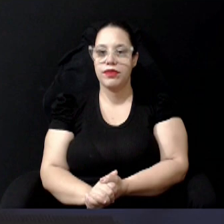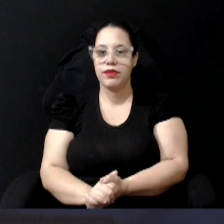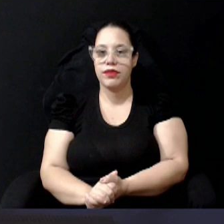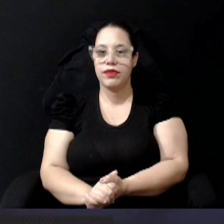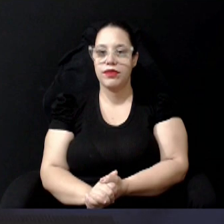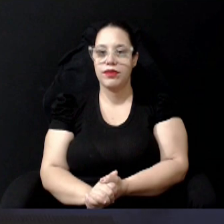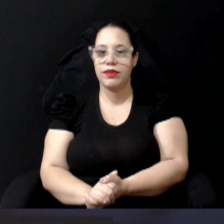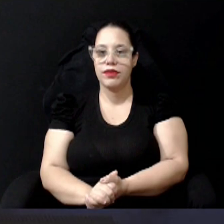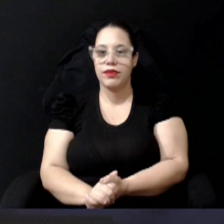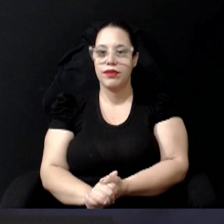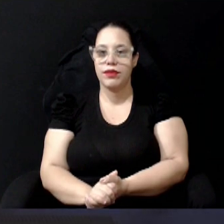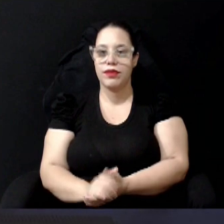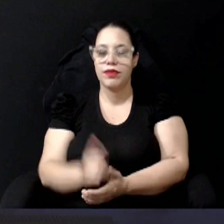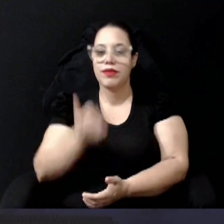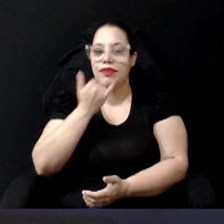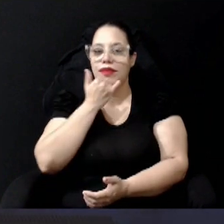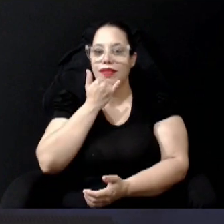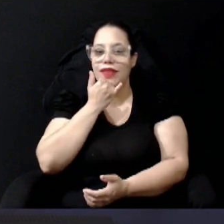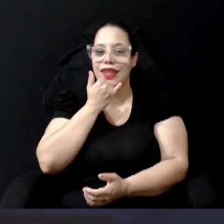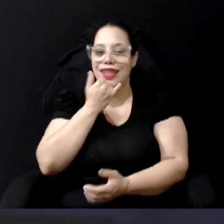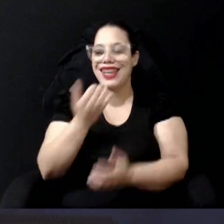Vamos aqui às formalidades, né?